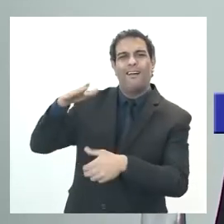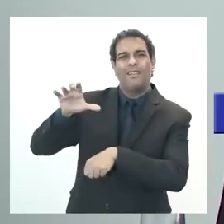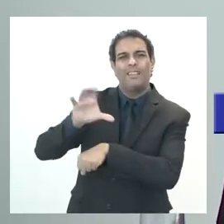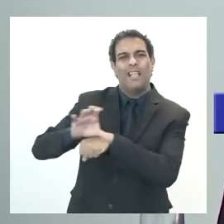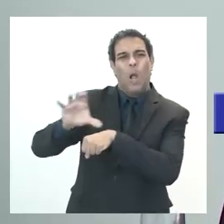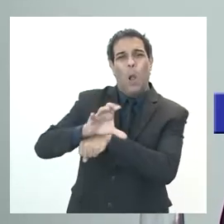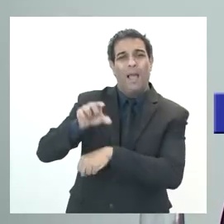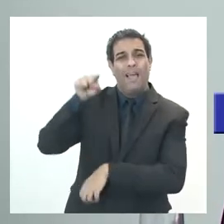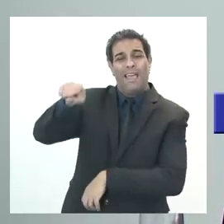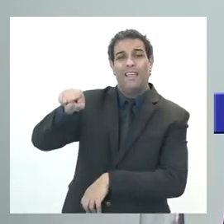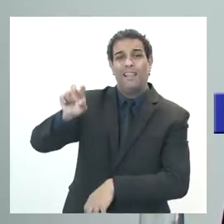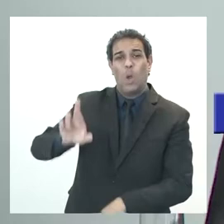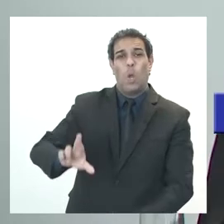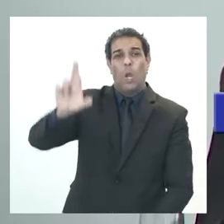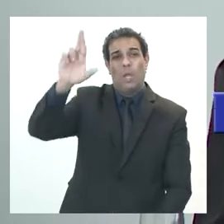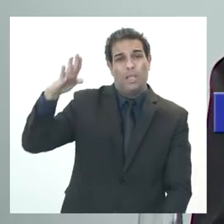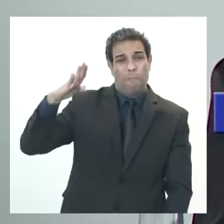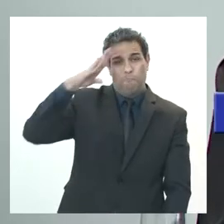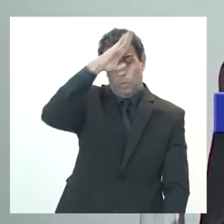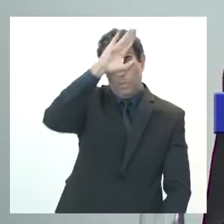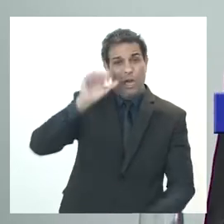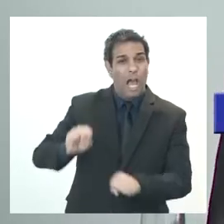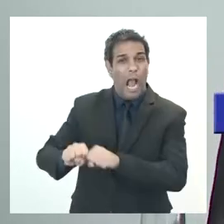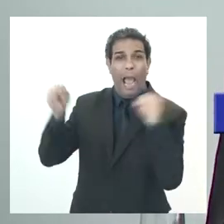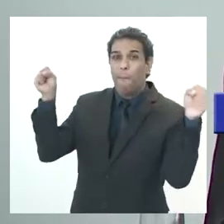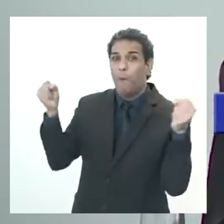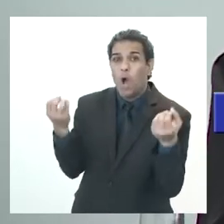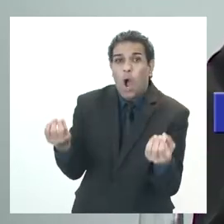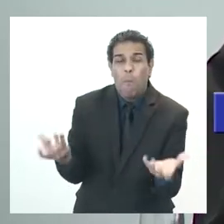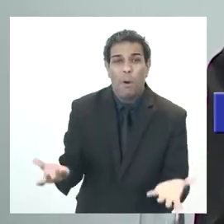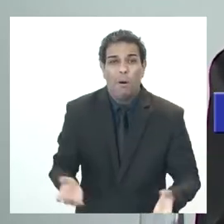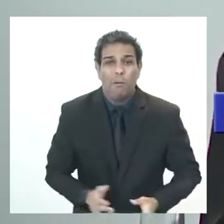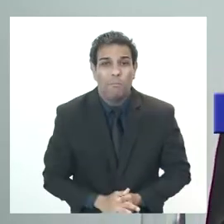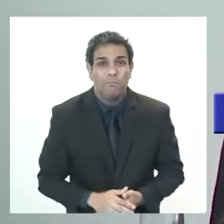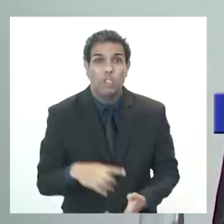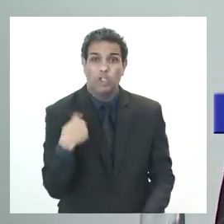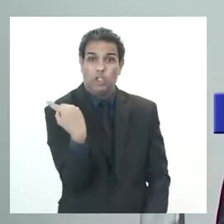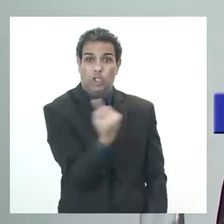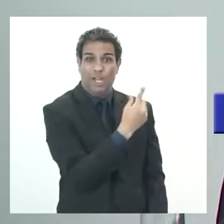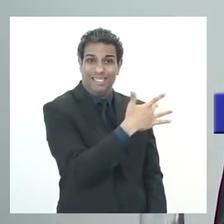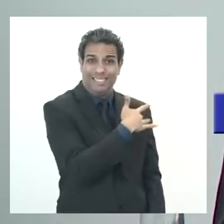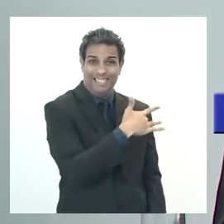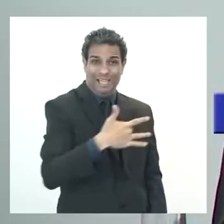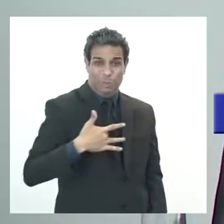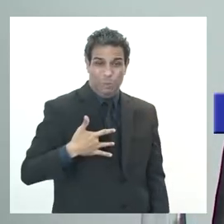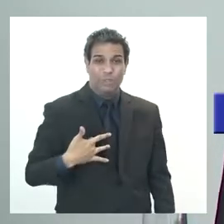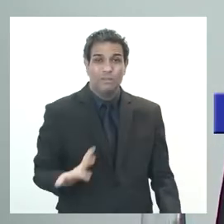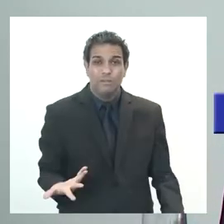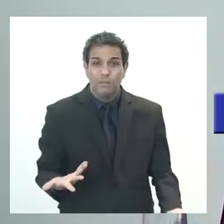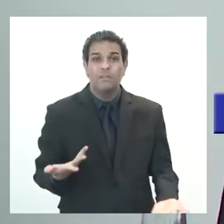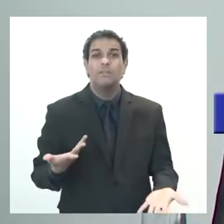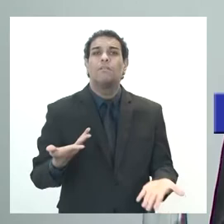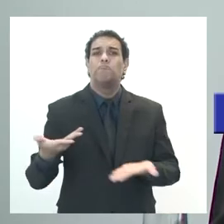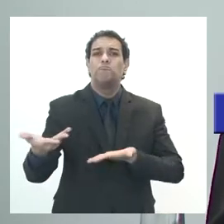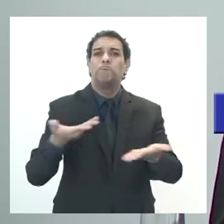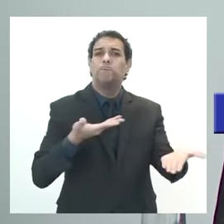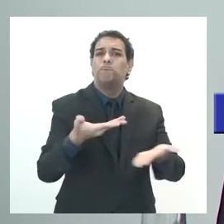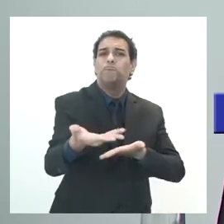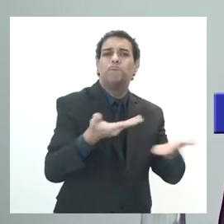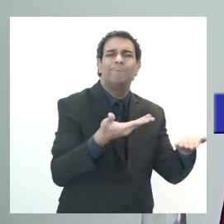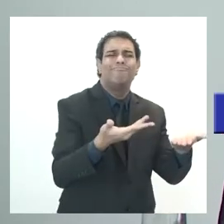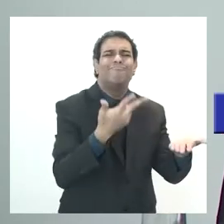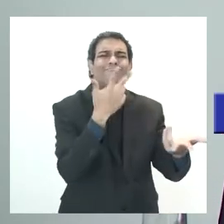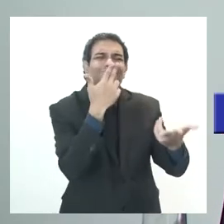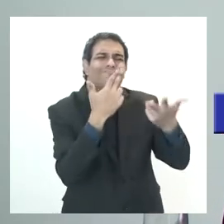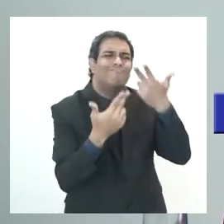é mas da saúde já vimos servindo de uma espécie de